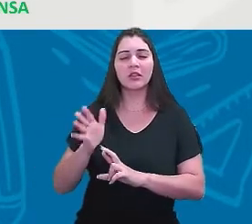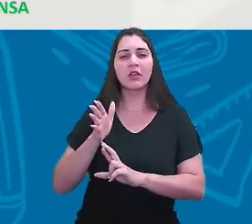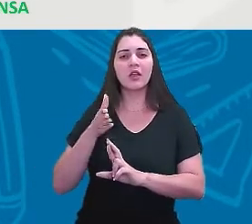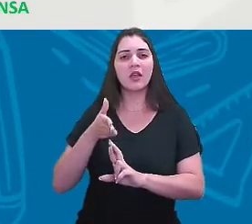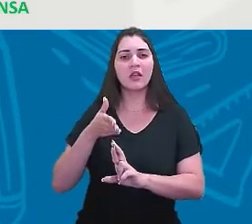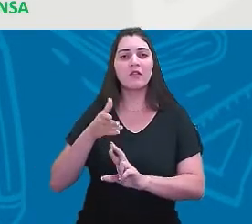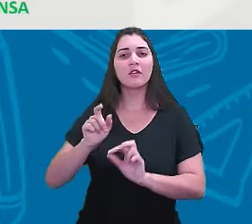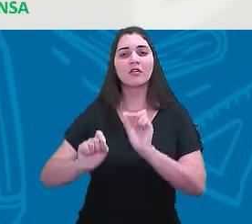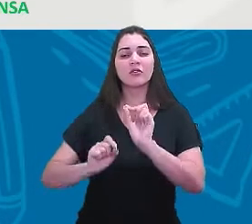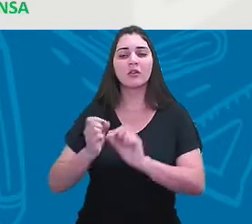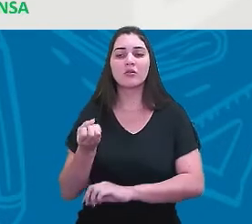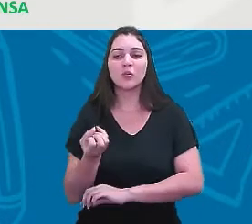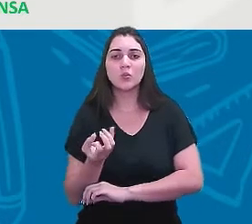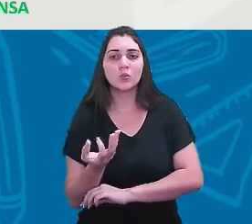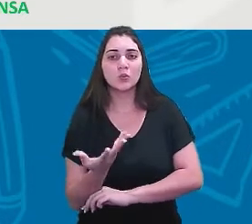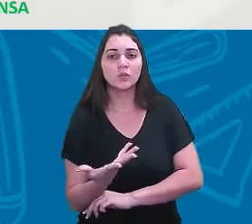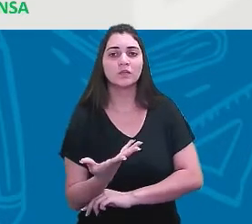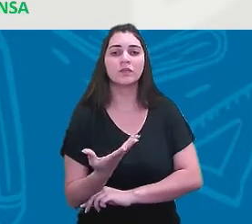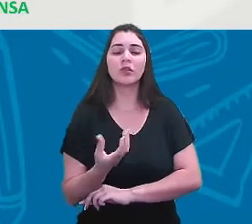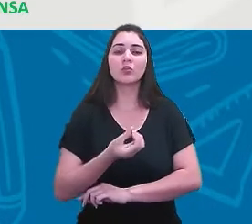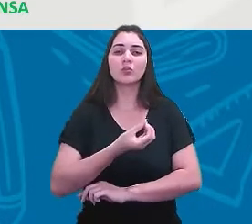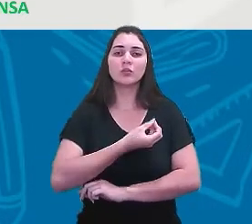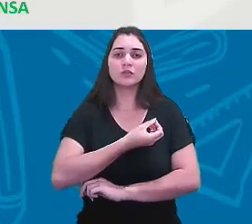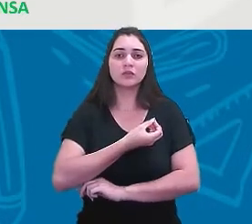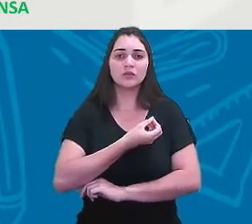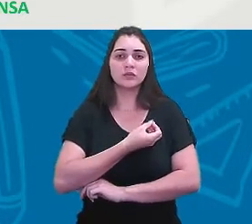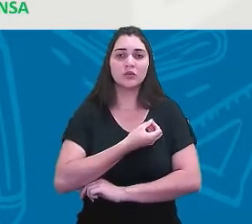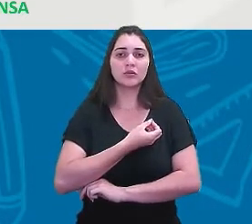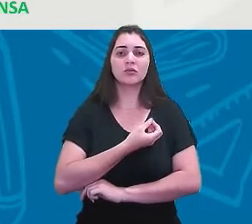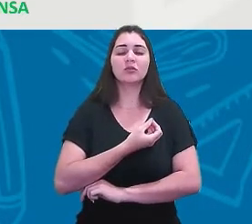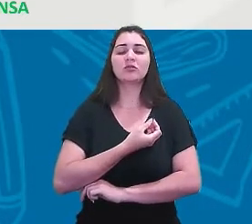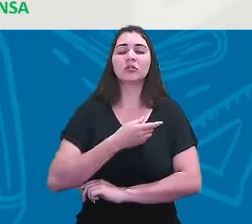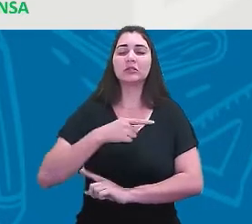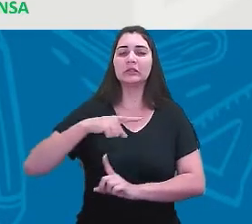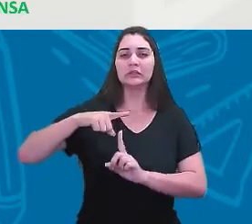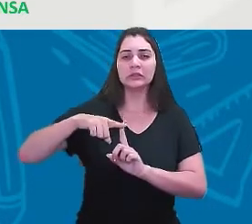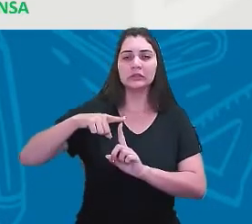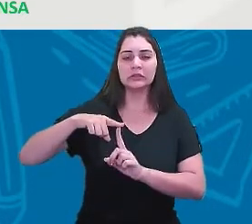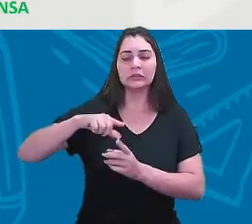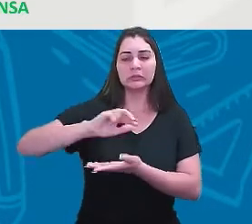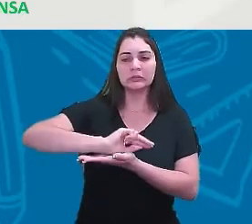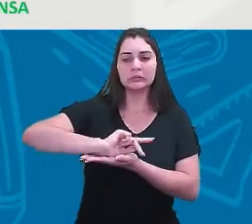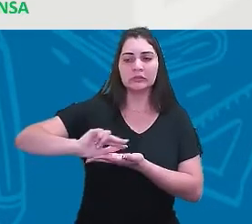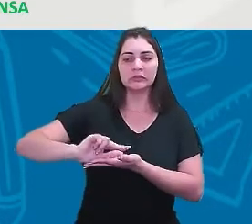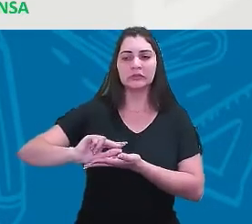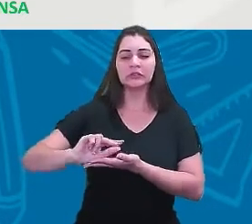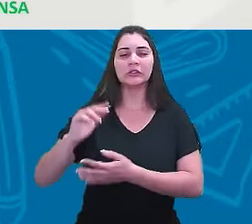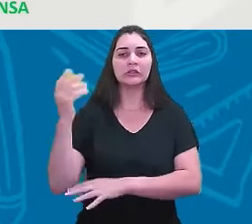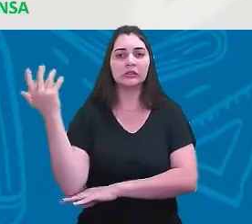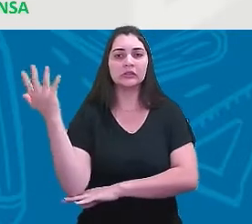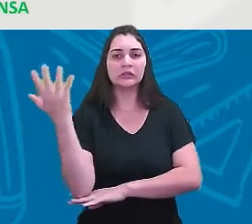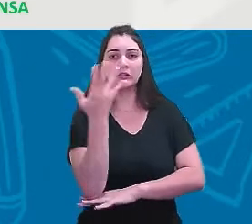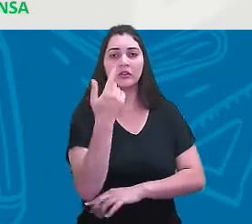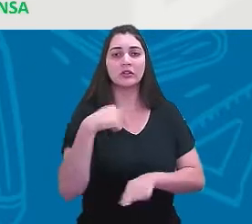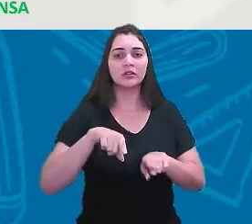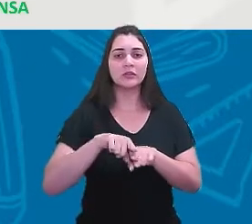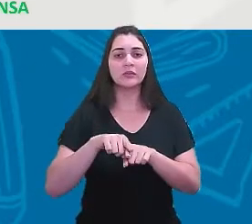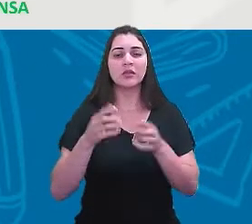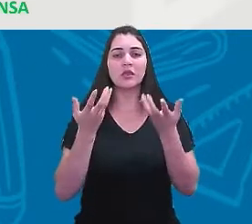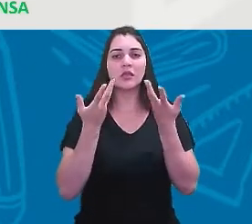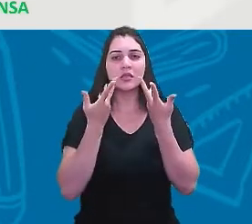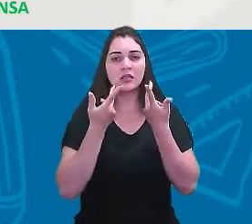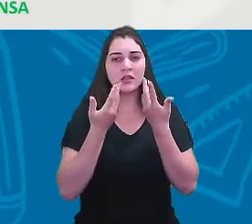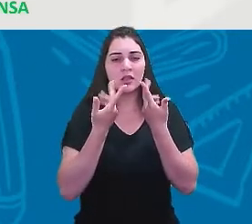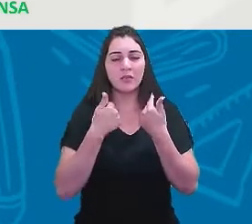à quantidade, ao número de espécies de vegetais e de animais que vão